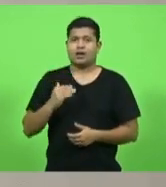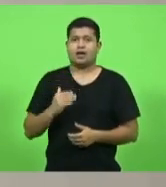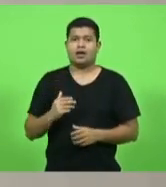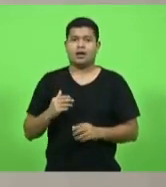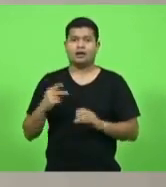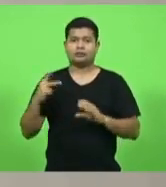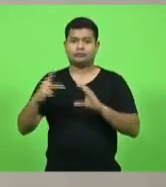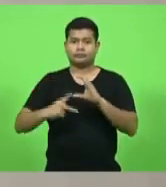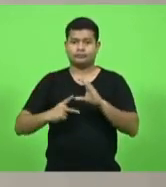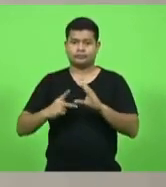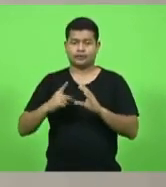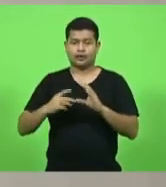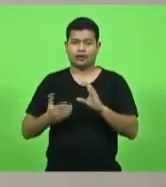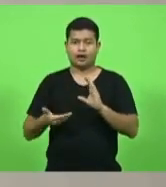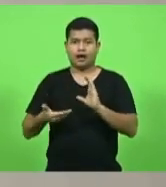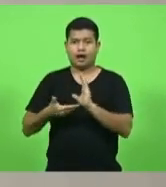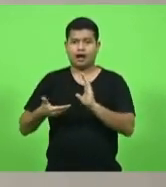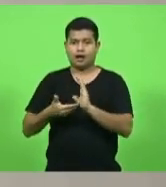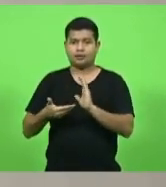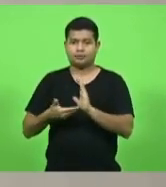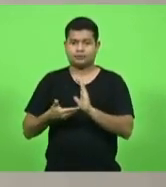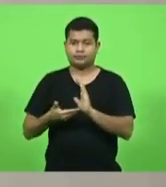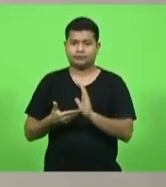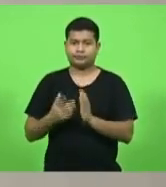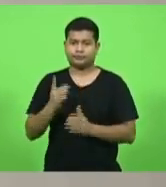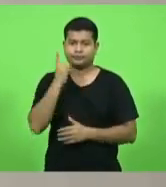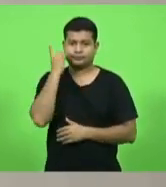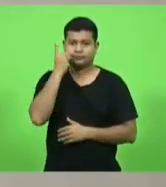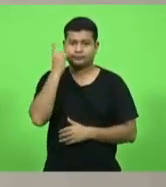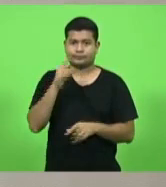ao Senado Federal e ao Ministério da Saúde para que